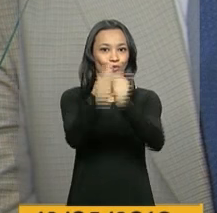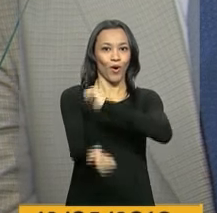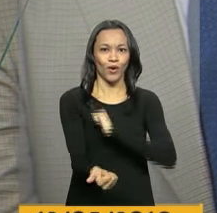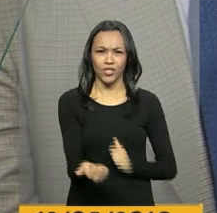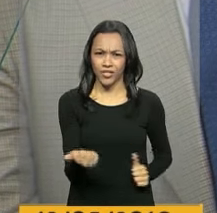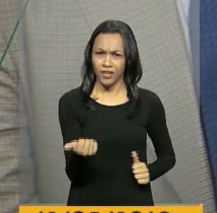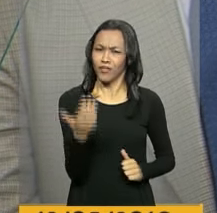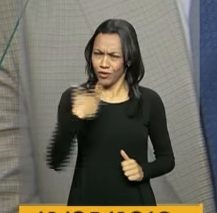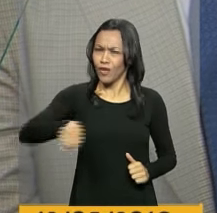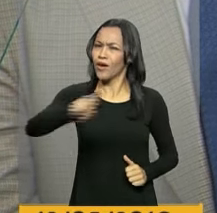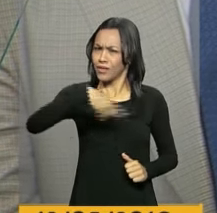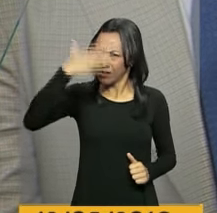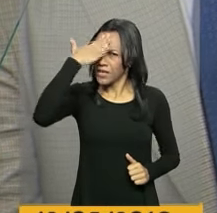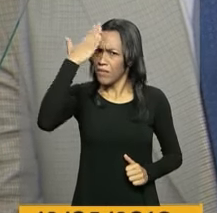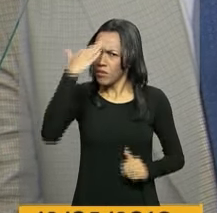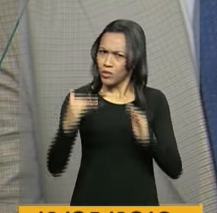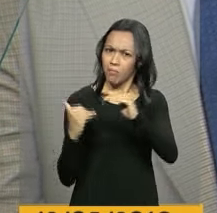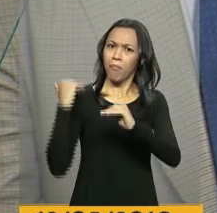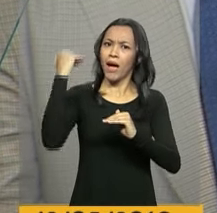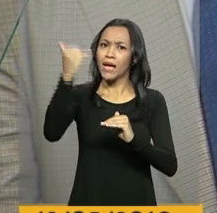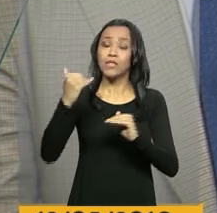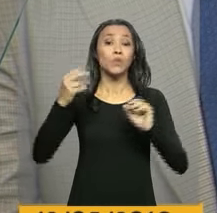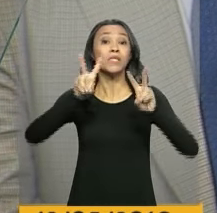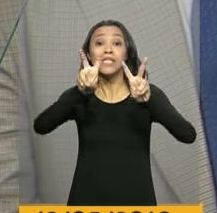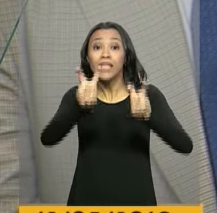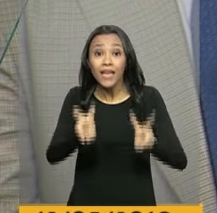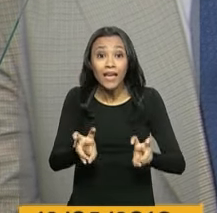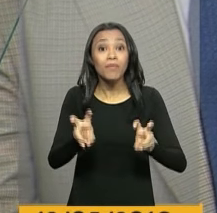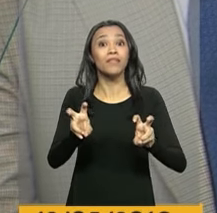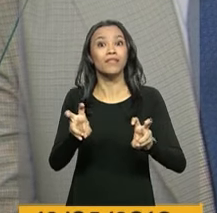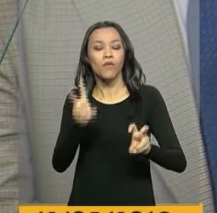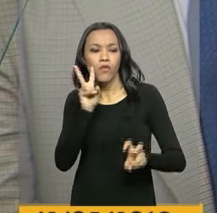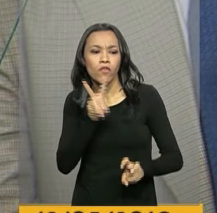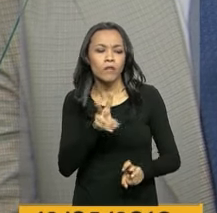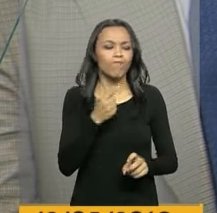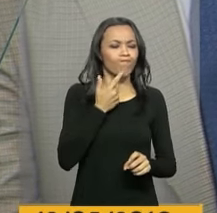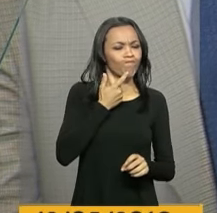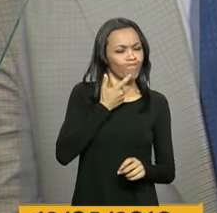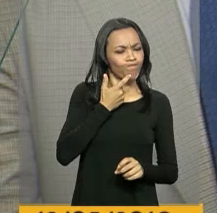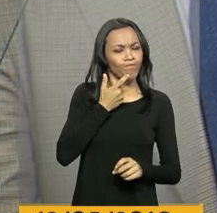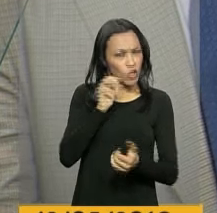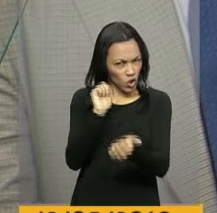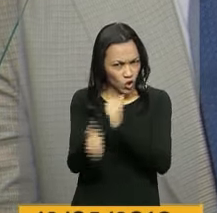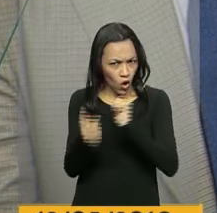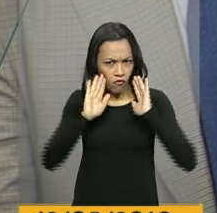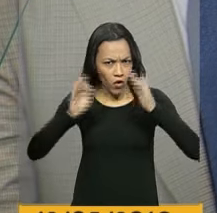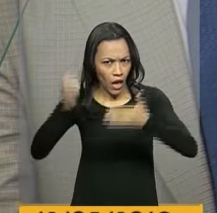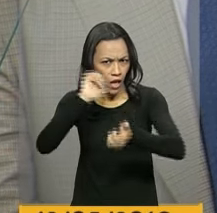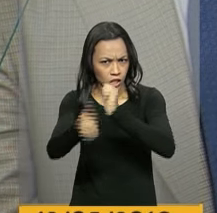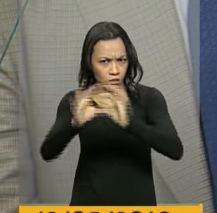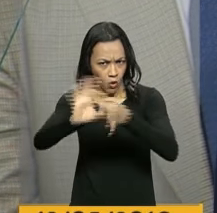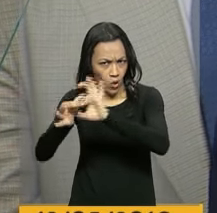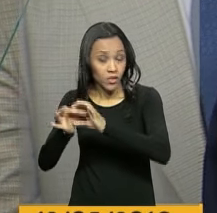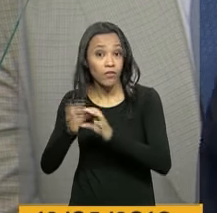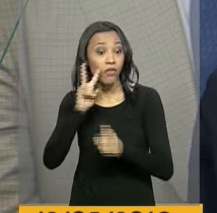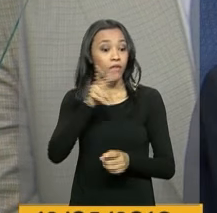esportes, sabemos disso, as pautas se voltarão para as condições políticas e econômicas do